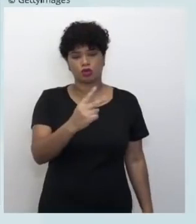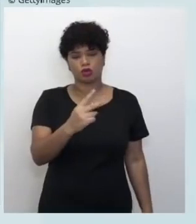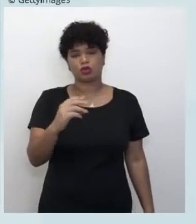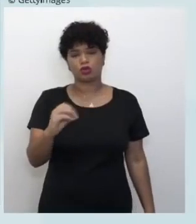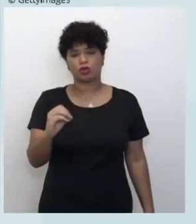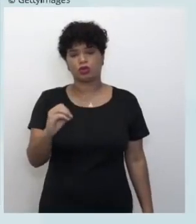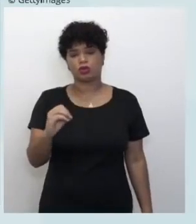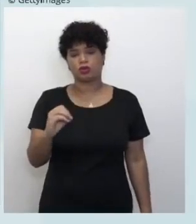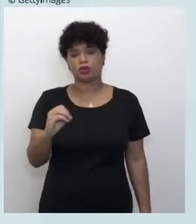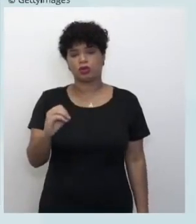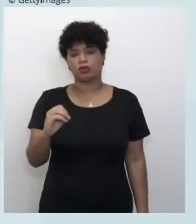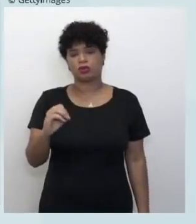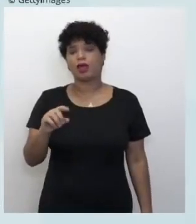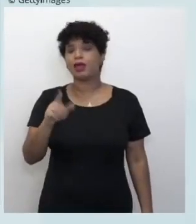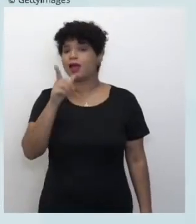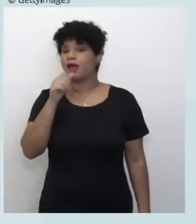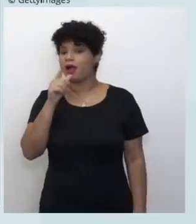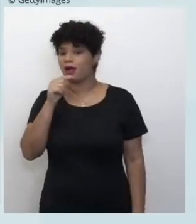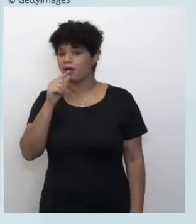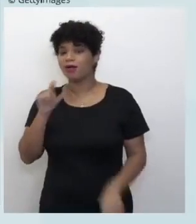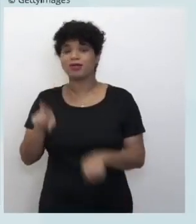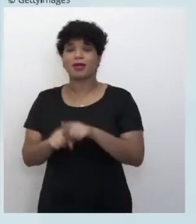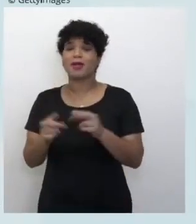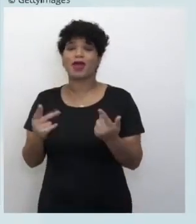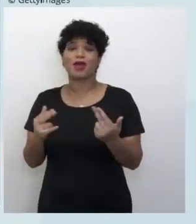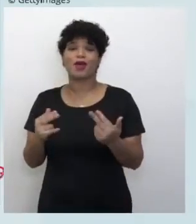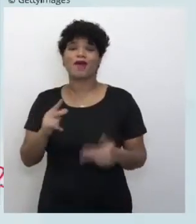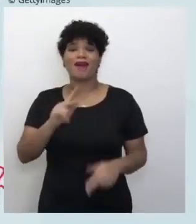temos a fórmula da água também é